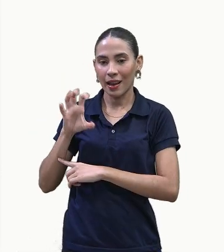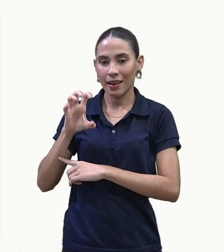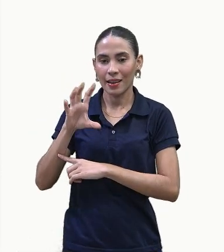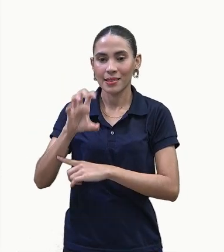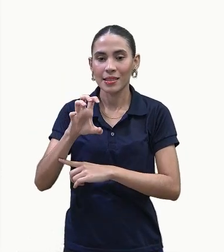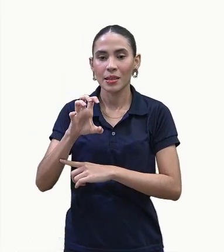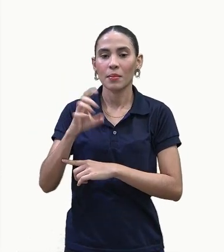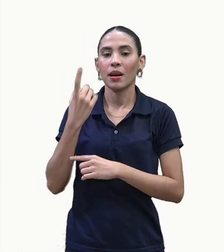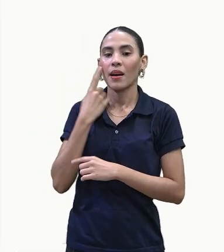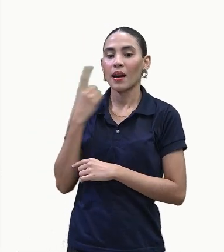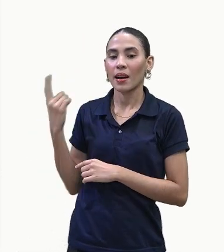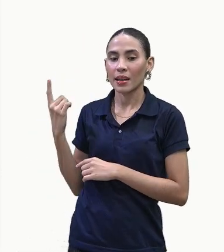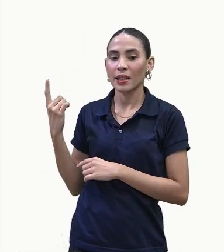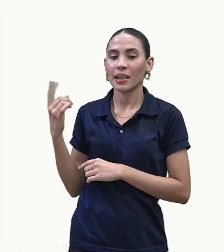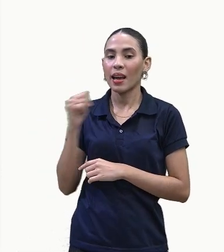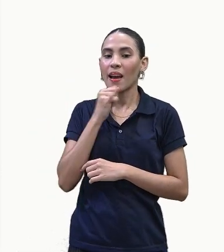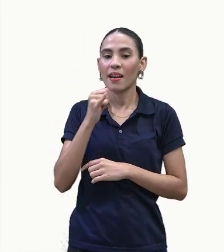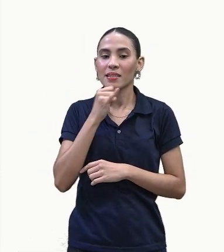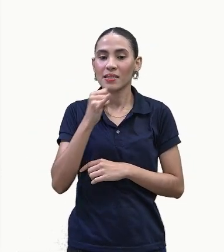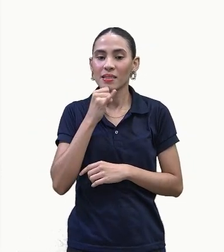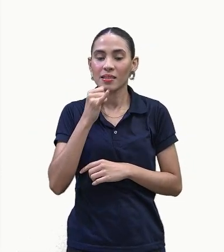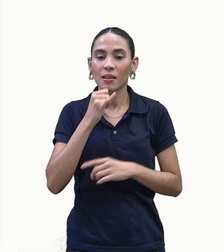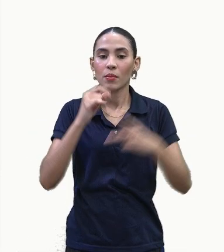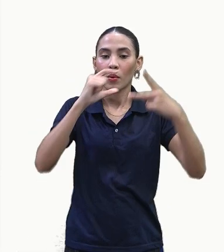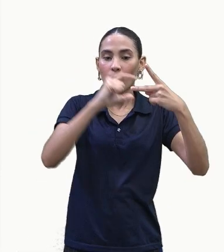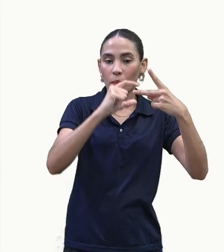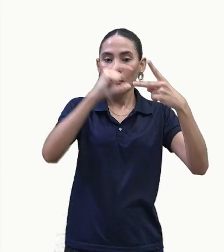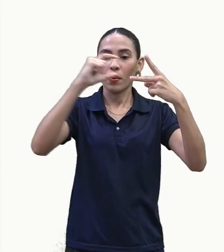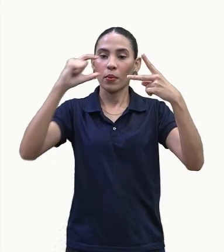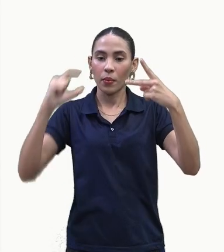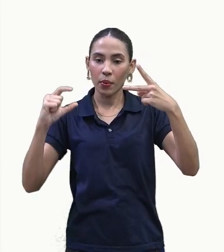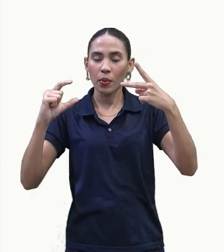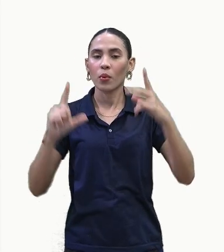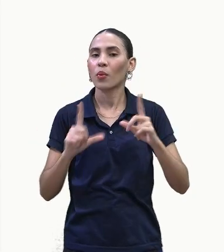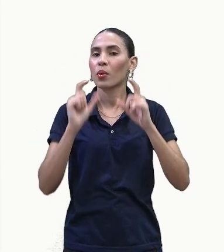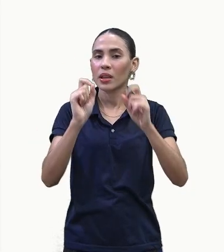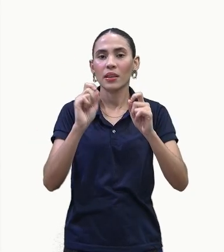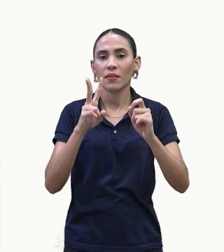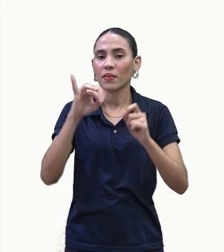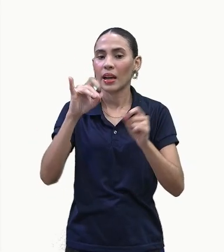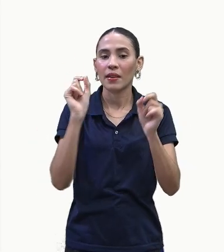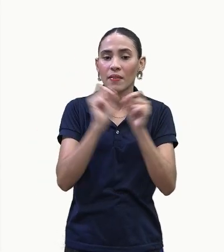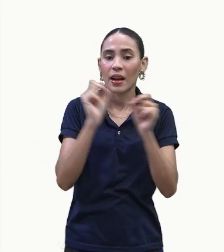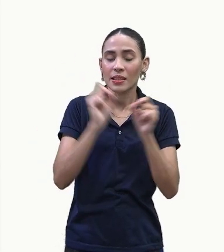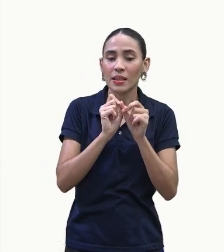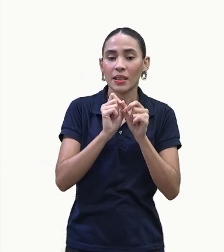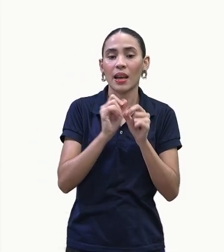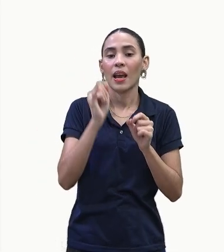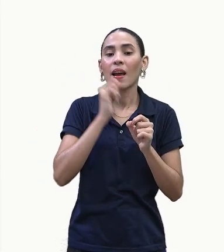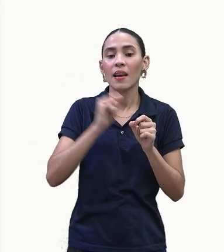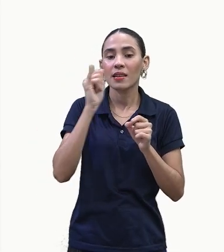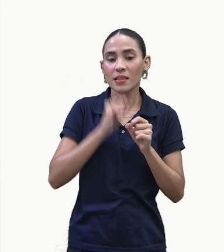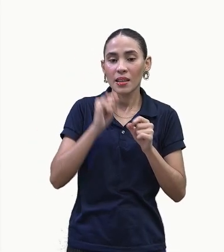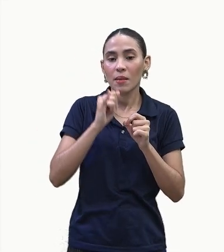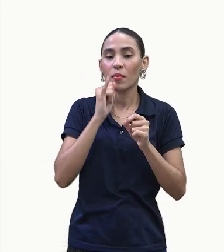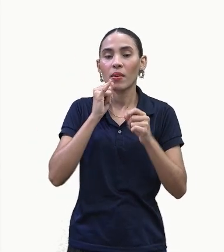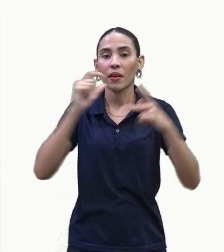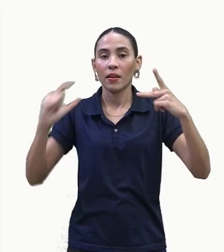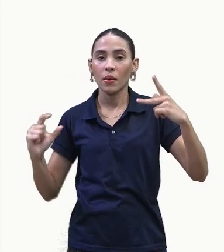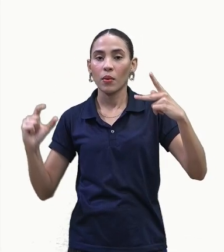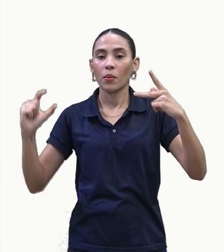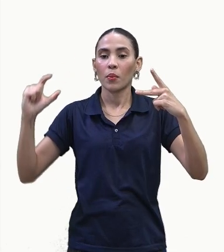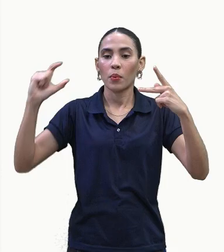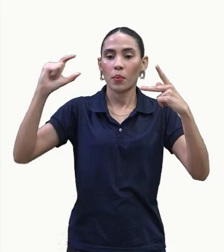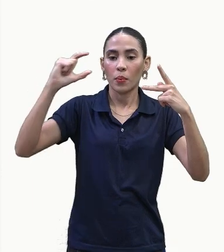só, onde a gente tira um fragmento desse plasmídio. E o que a gente vai fazer? A gente vai inserir